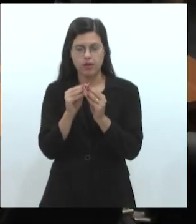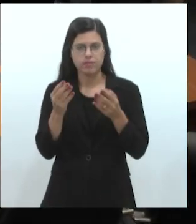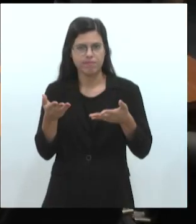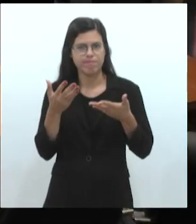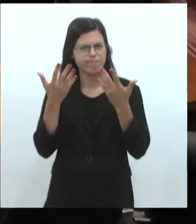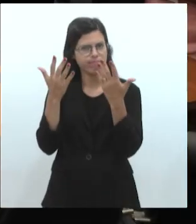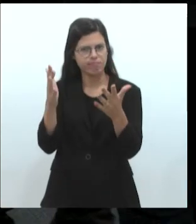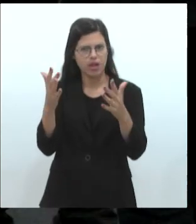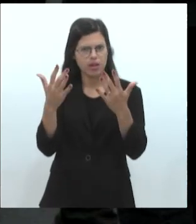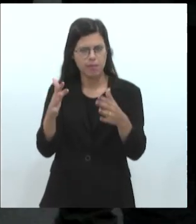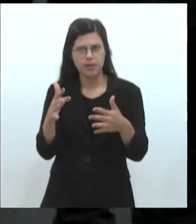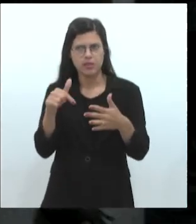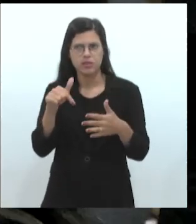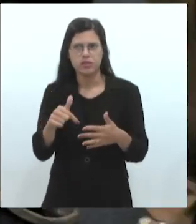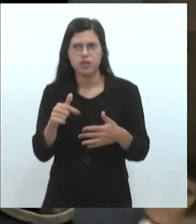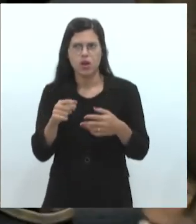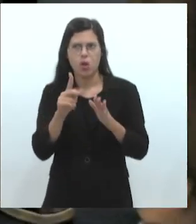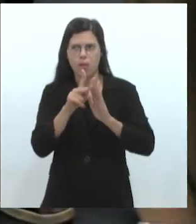Fred Pacheco.